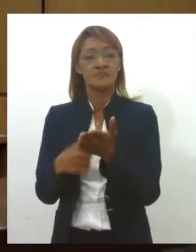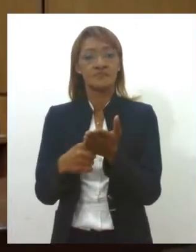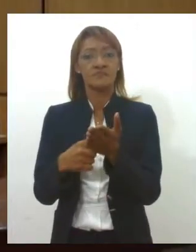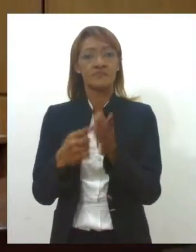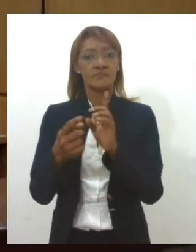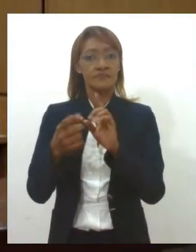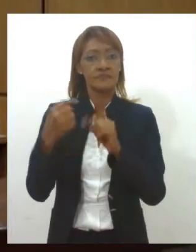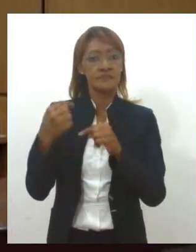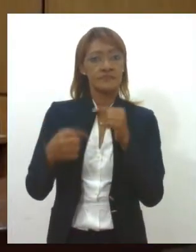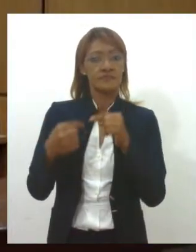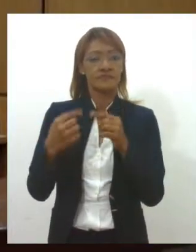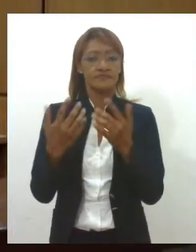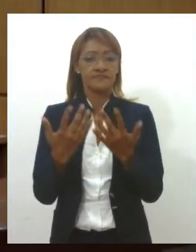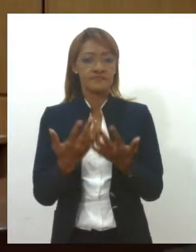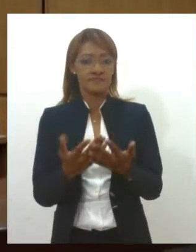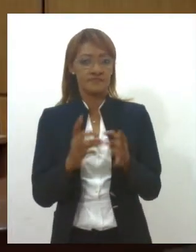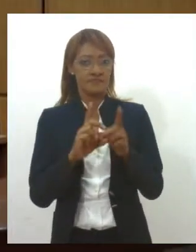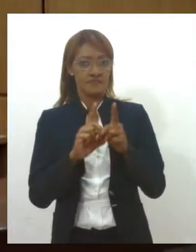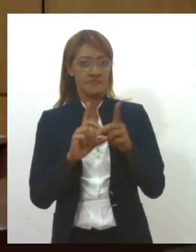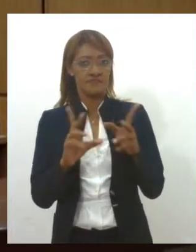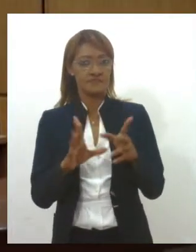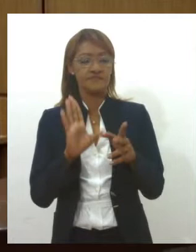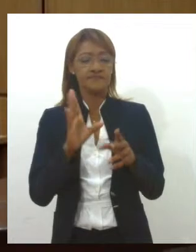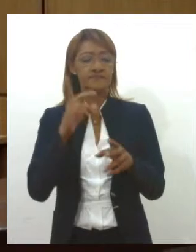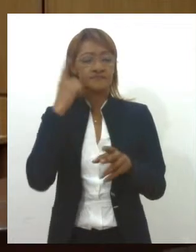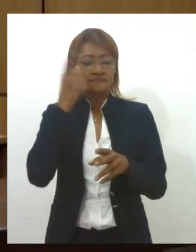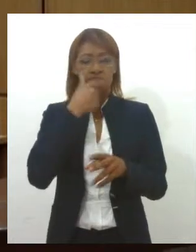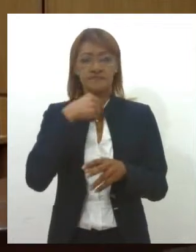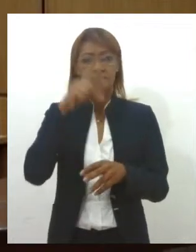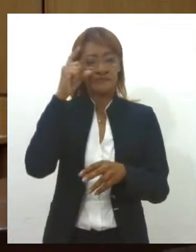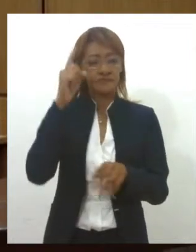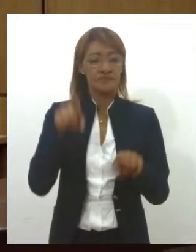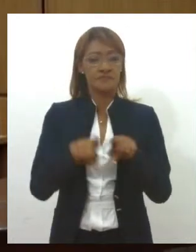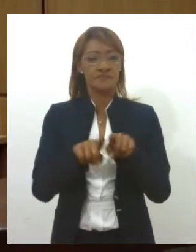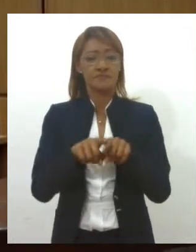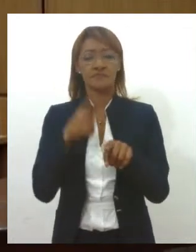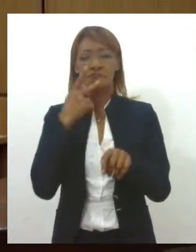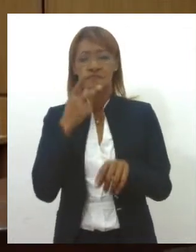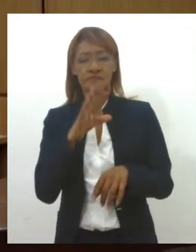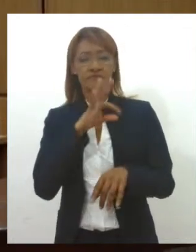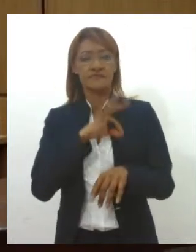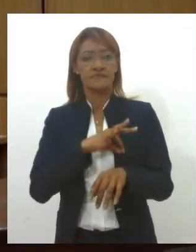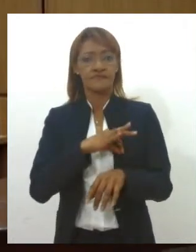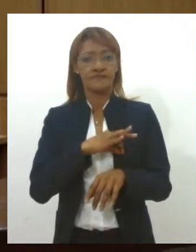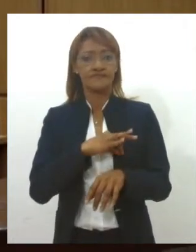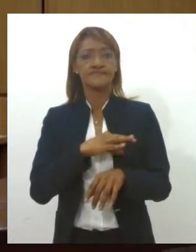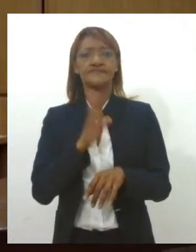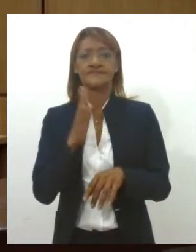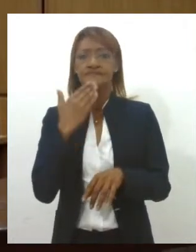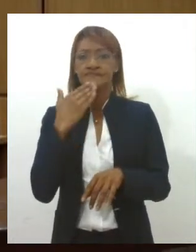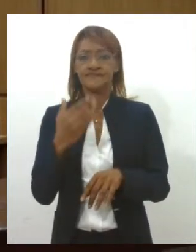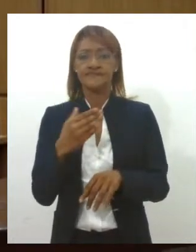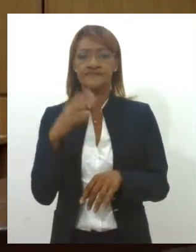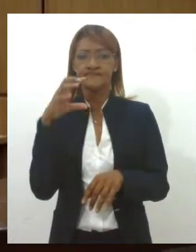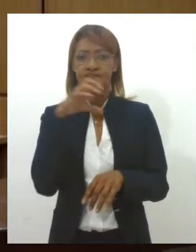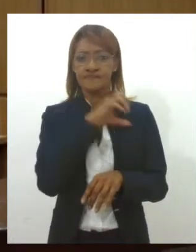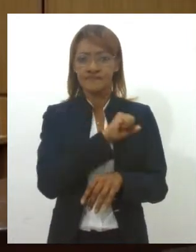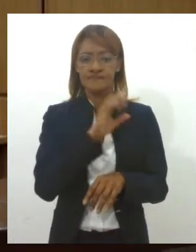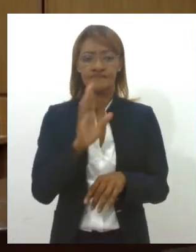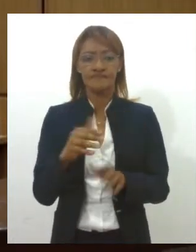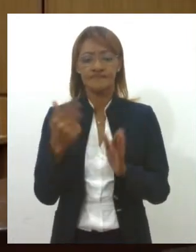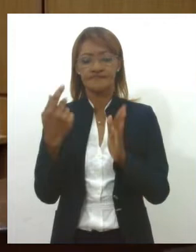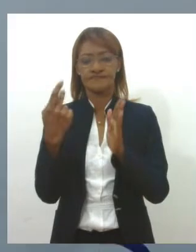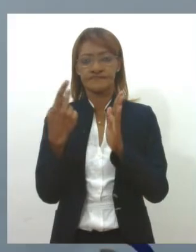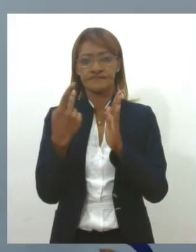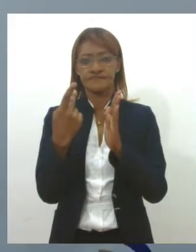deputado George o Passos também falou sobre o reajuste salarial dos Servidores cobrando maior celeridade para o envio do projeto para apreciação